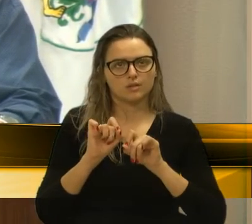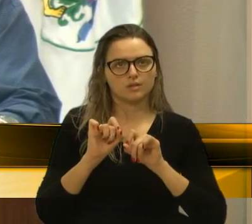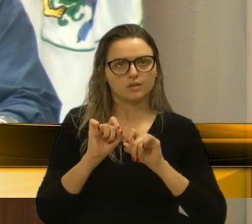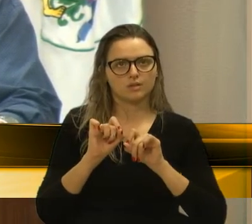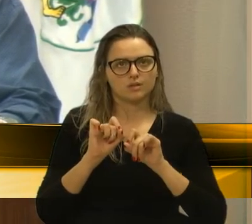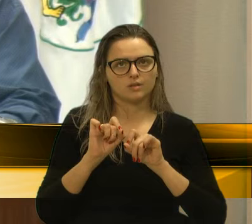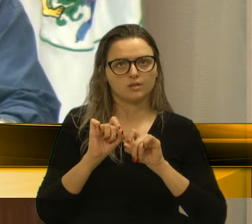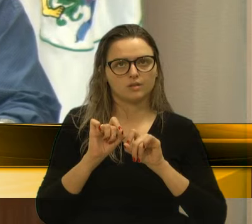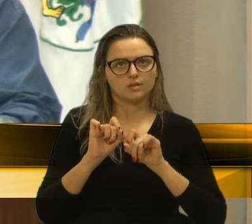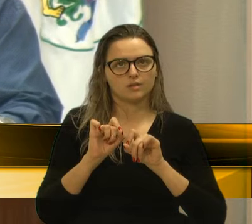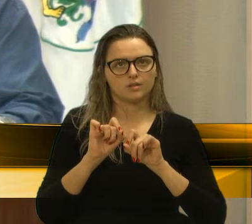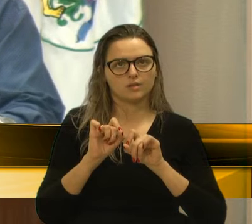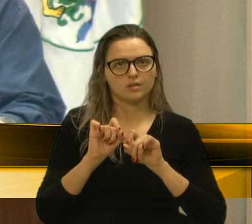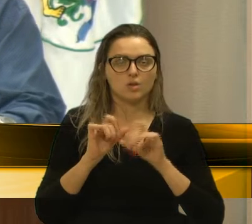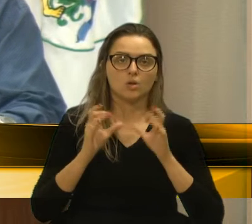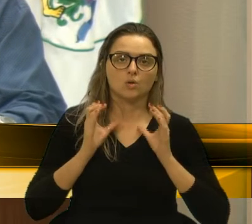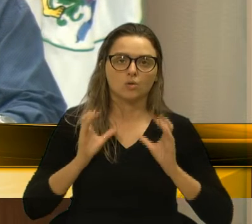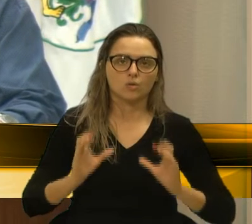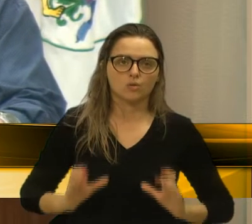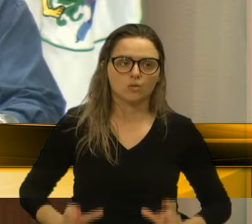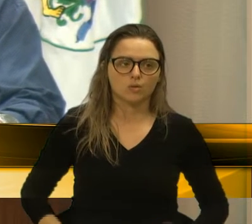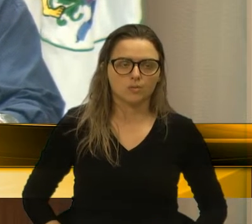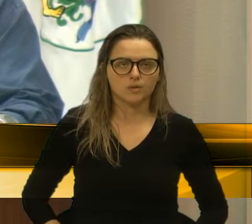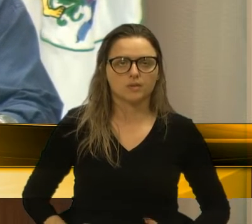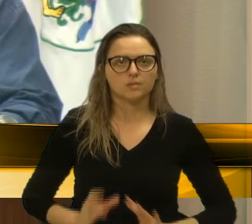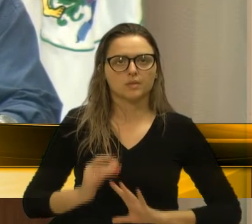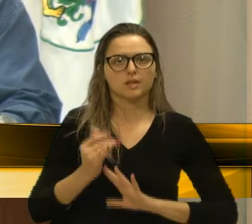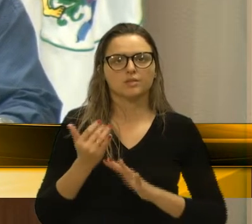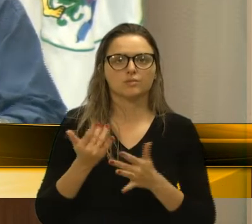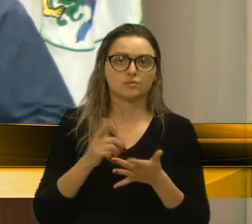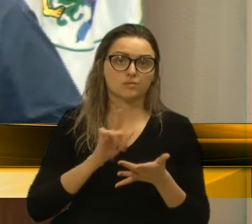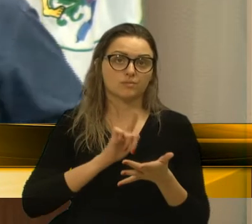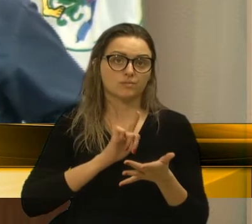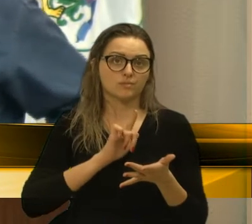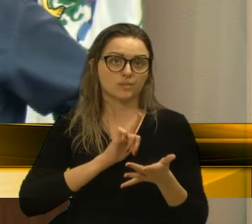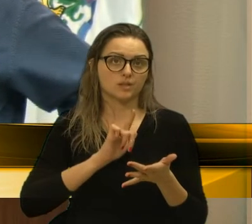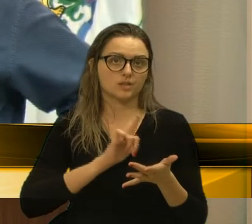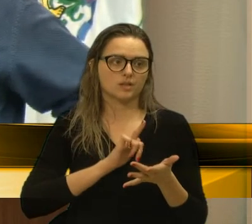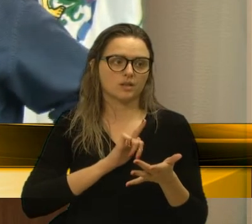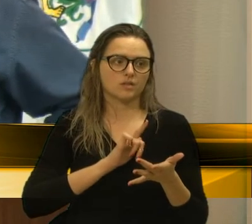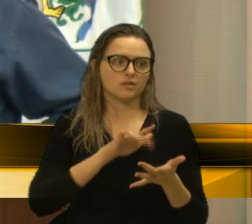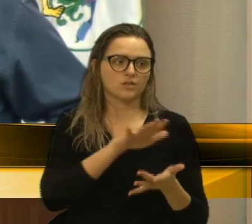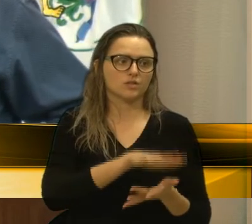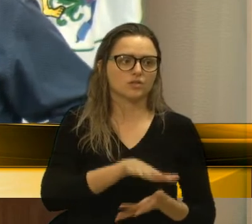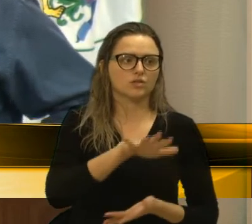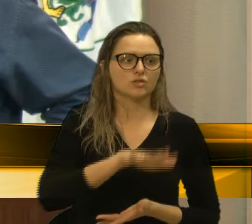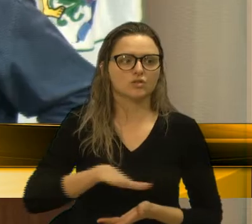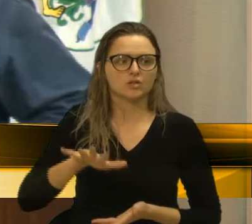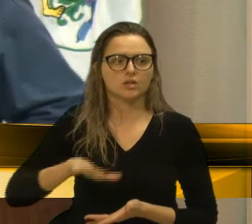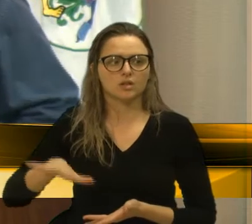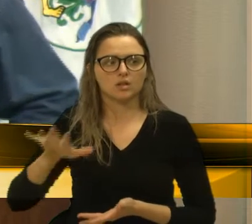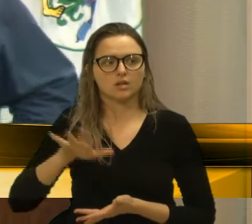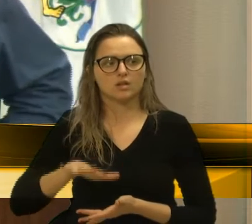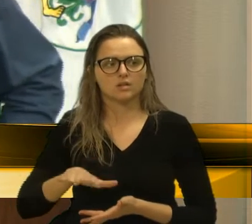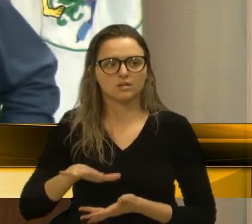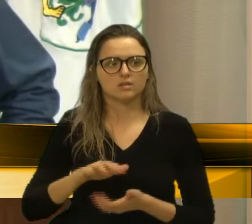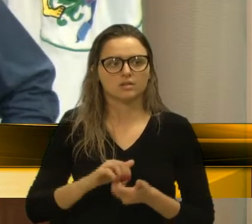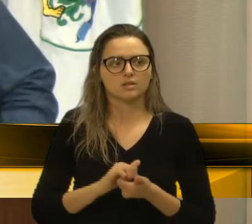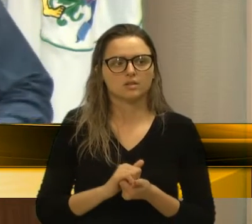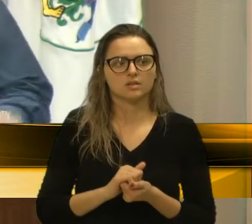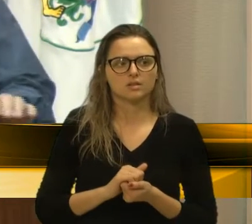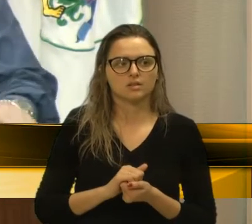às posturas fundamentalistas, né, de setores da sociedade mundial,